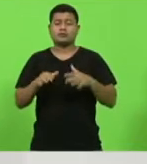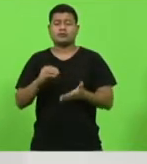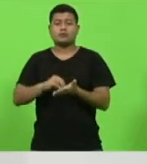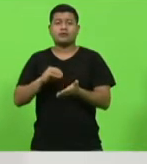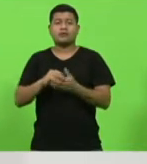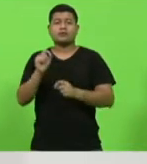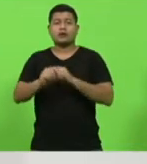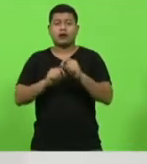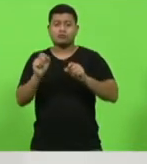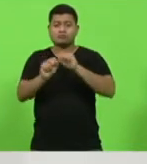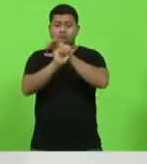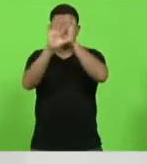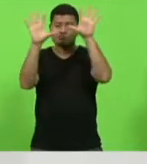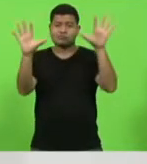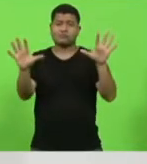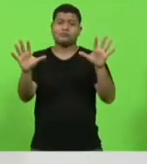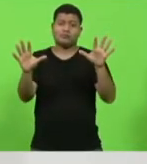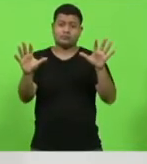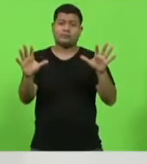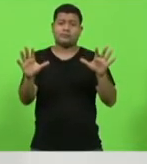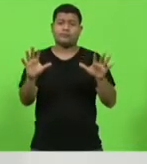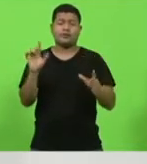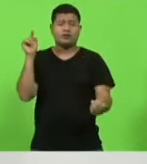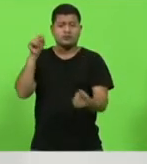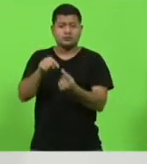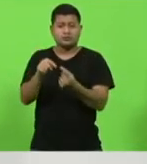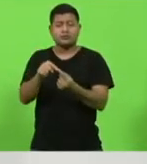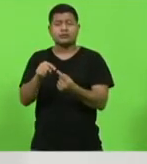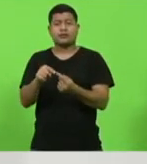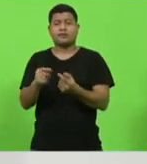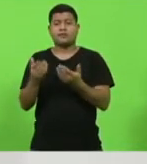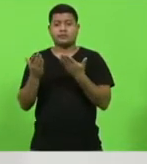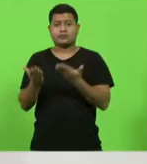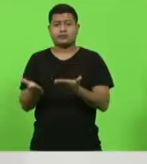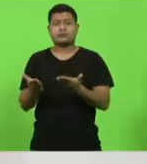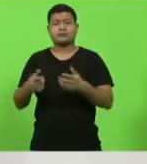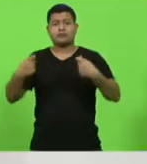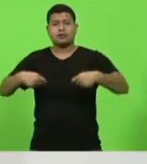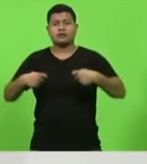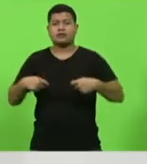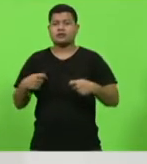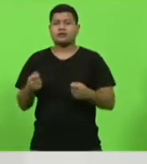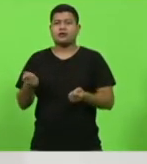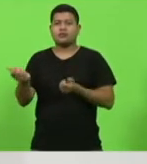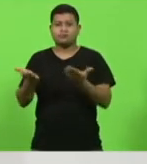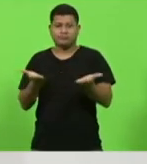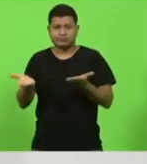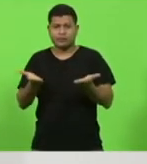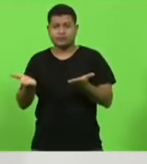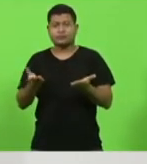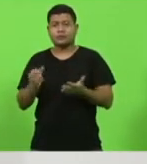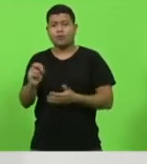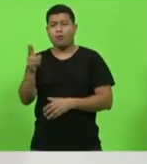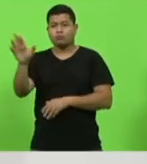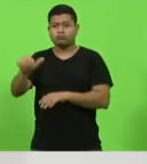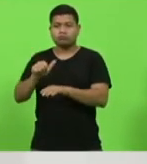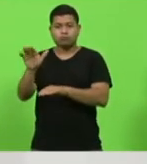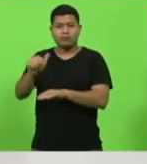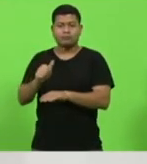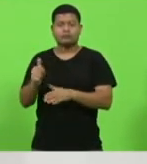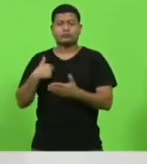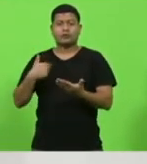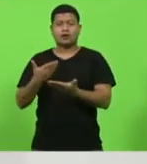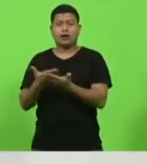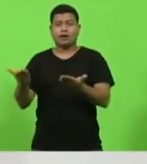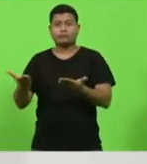por falta de efetivo a definição daquilo que se de Vale citar e daquilo que se deve a contratar por